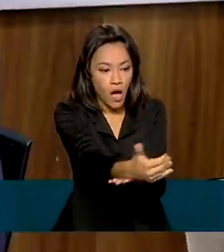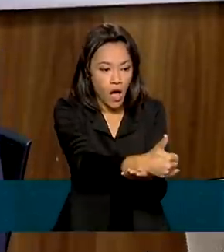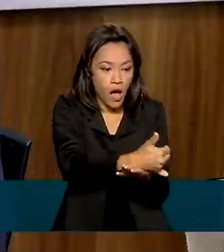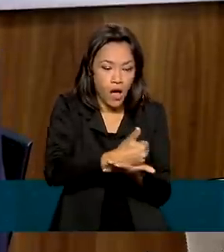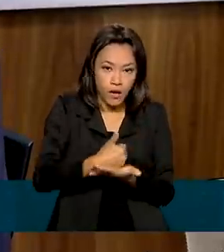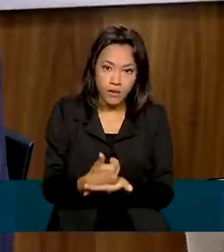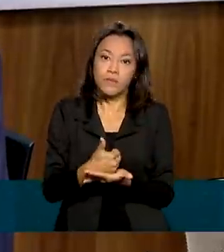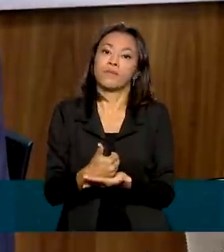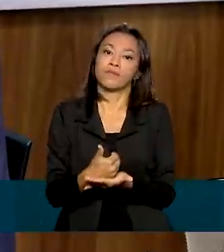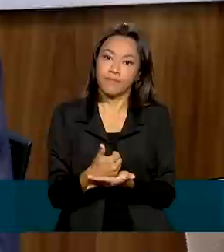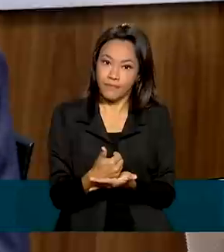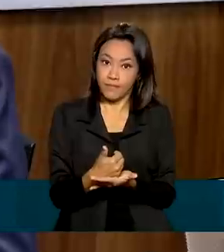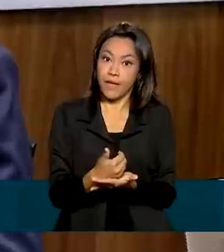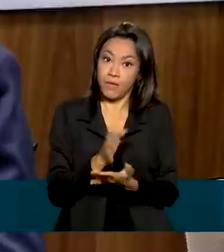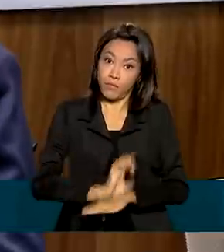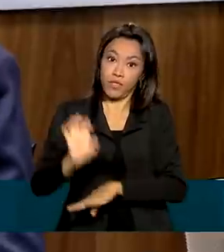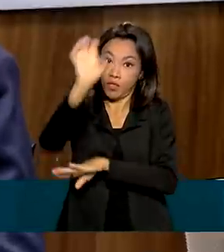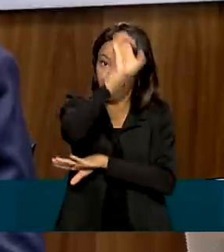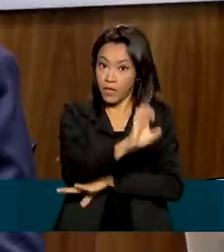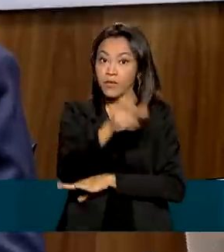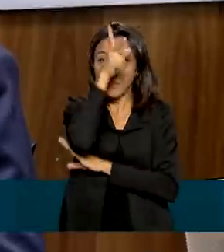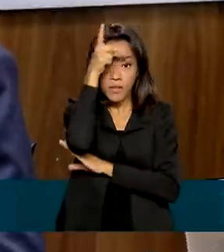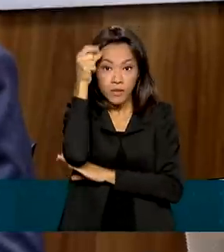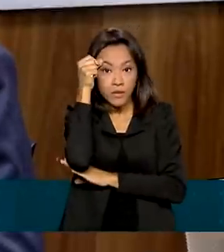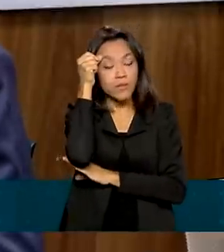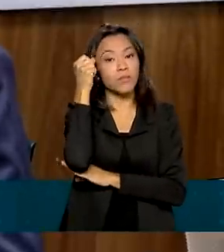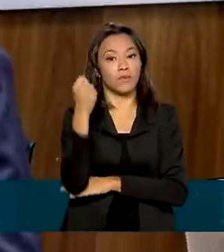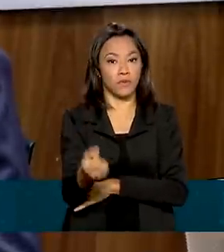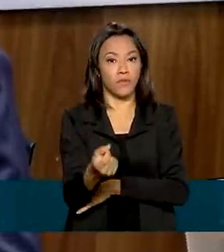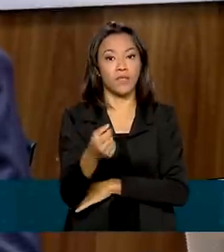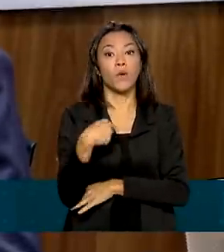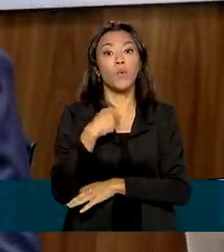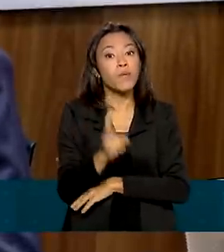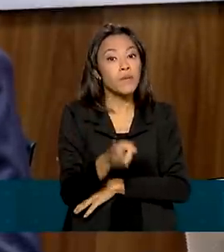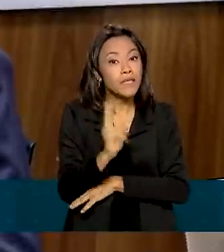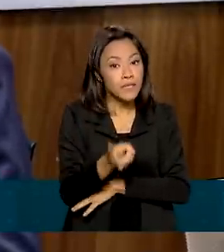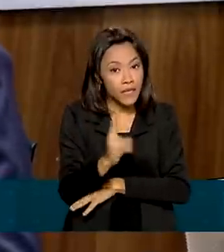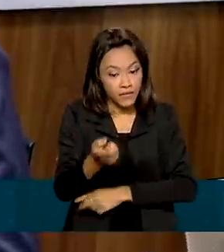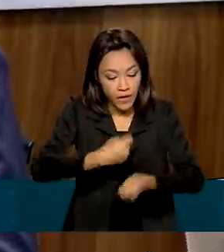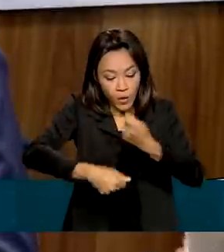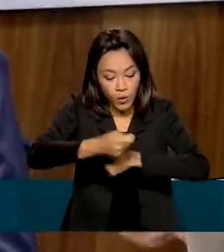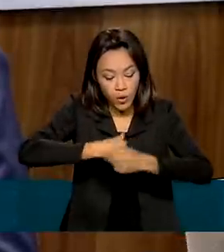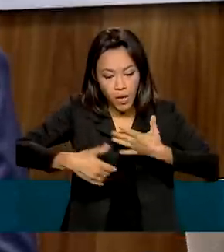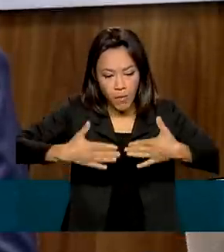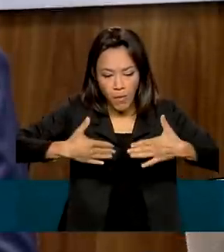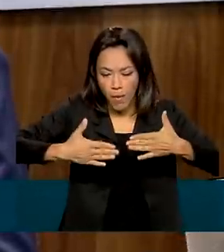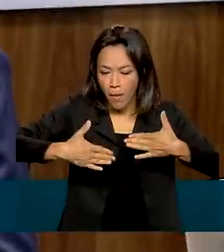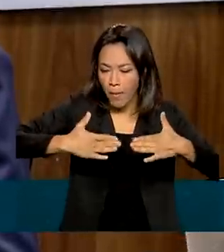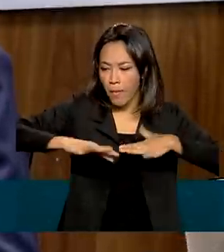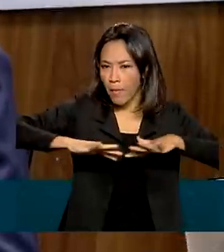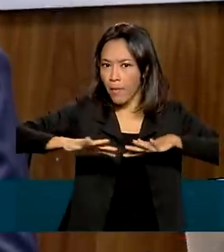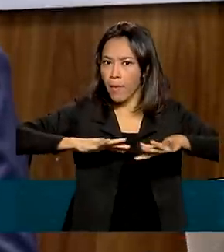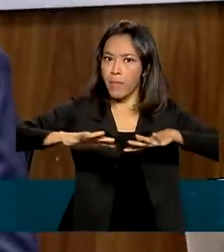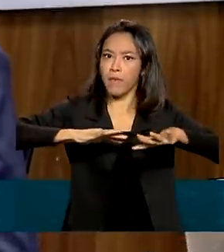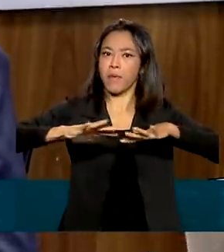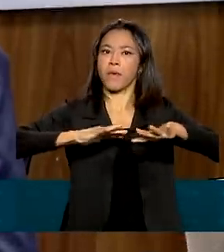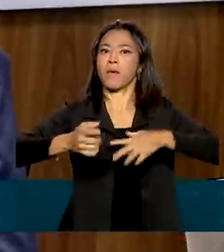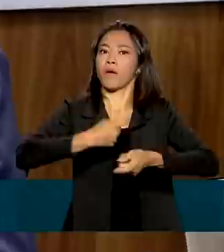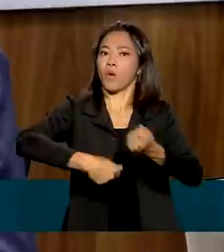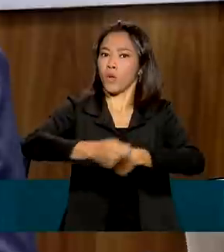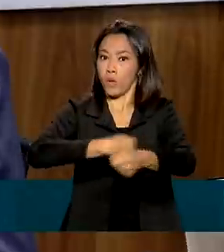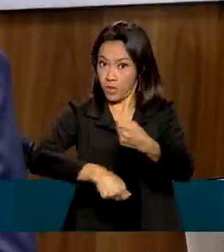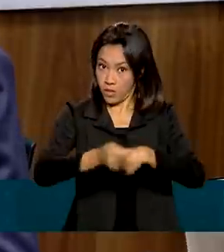para estados e municípios então que Manteve a economia viva além de manter obviamente um mínimo de dignidade